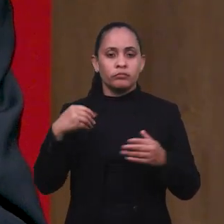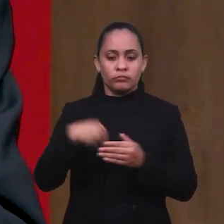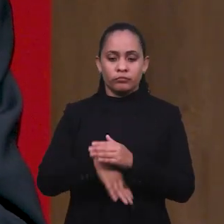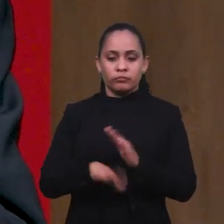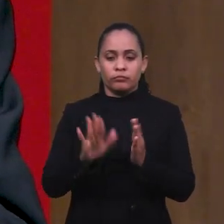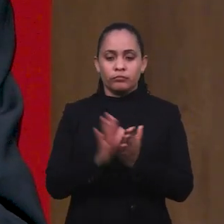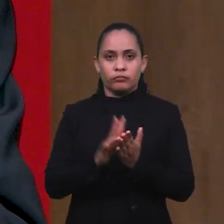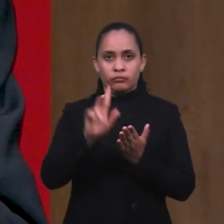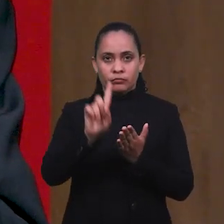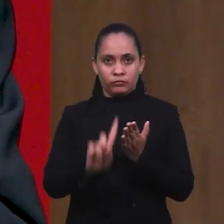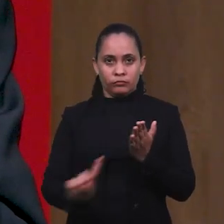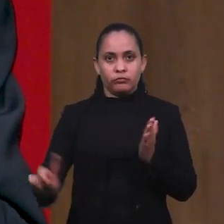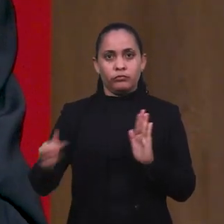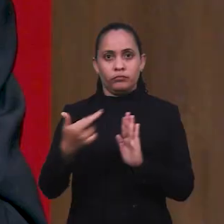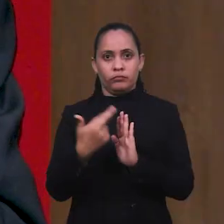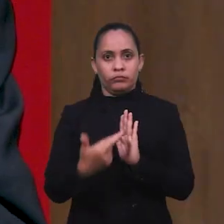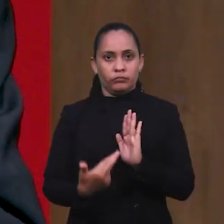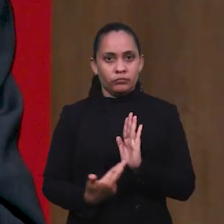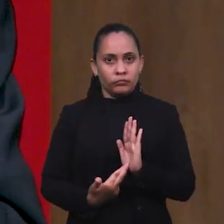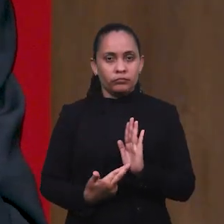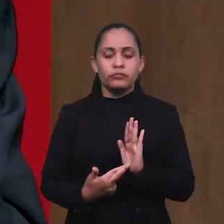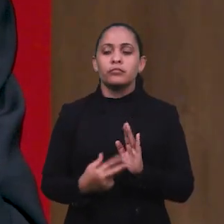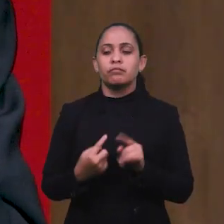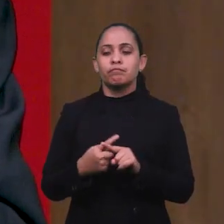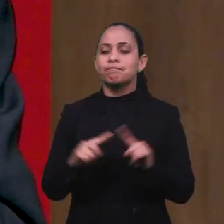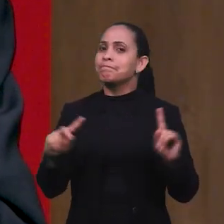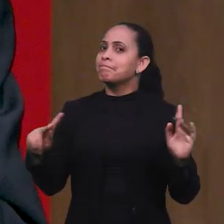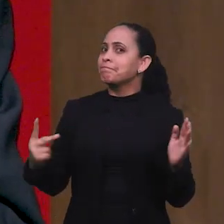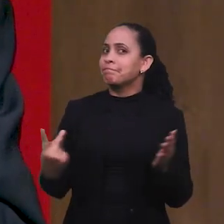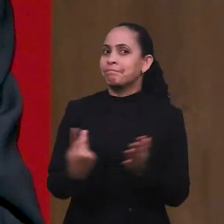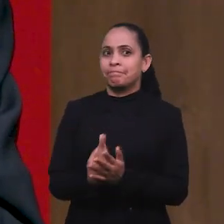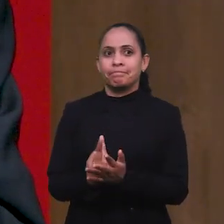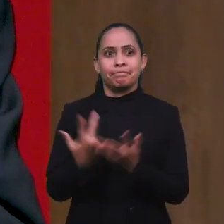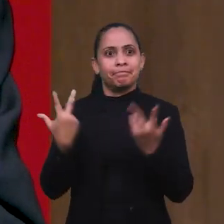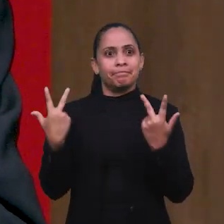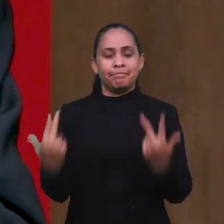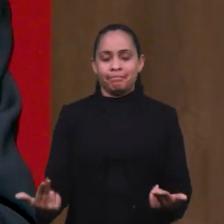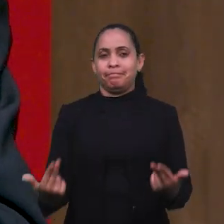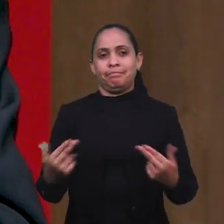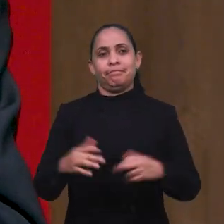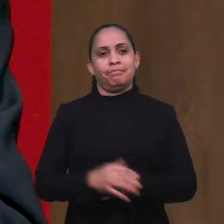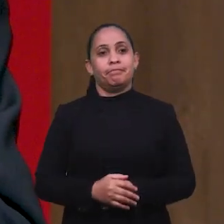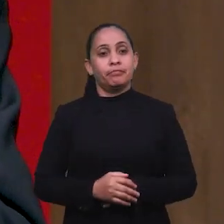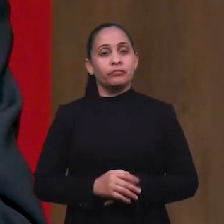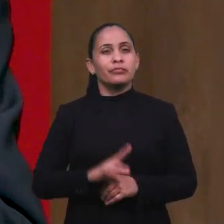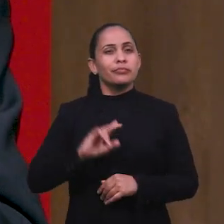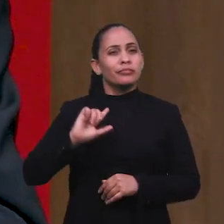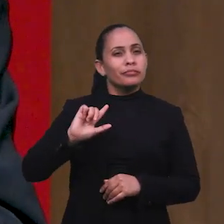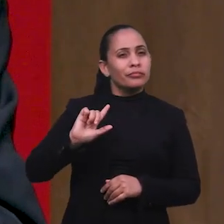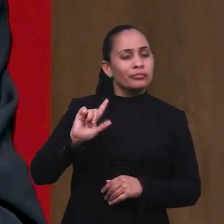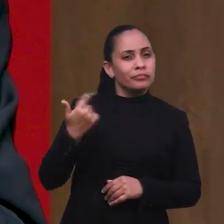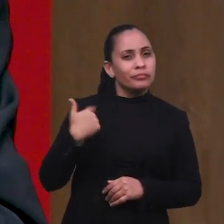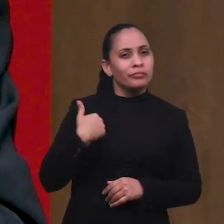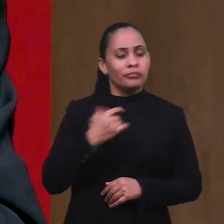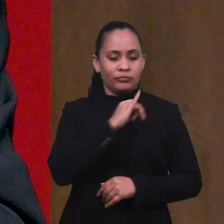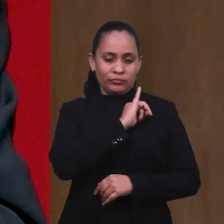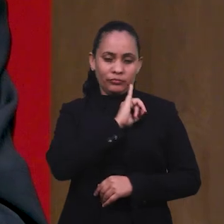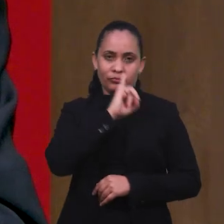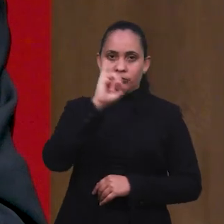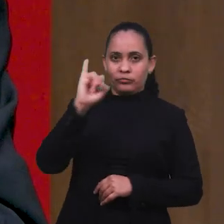bíblicos, que no decorrer da história não aconteceu dessa forma. Após a queda do